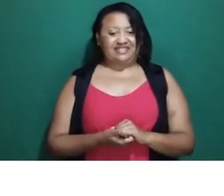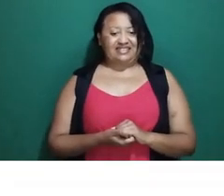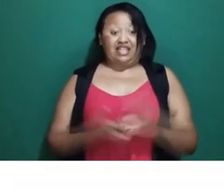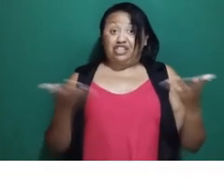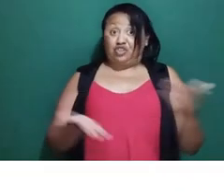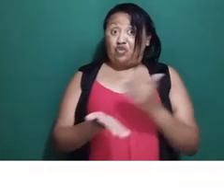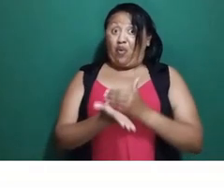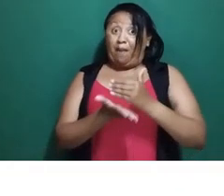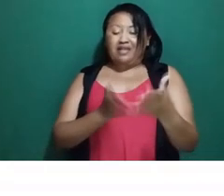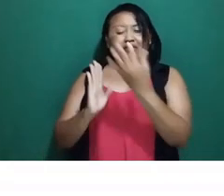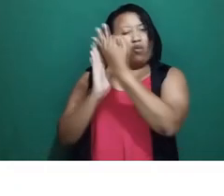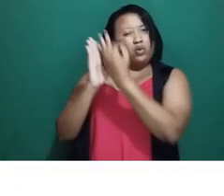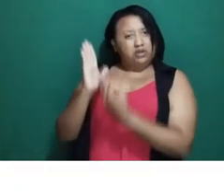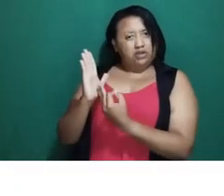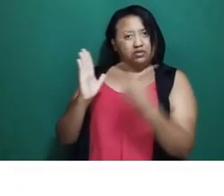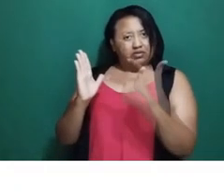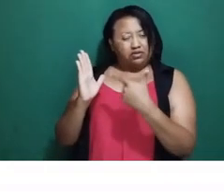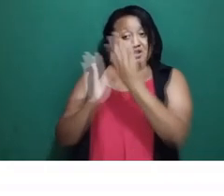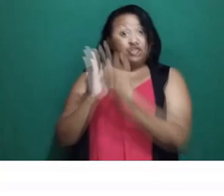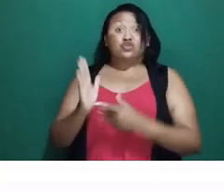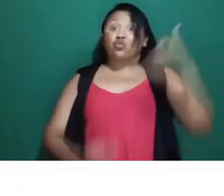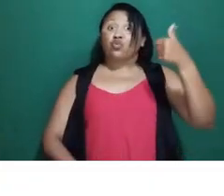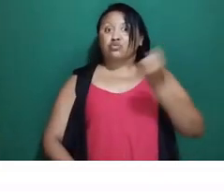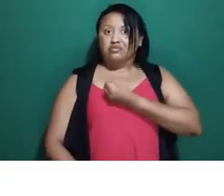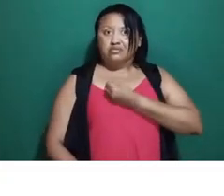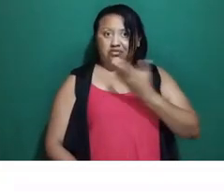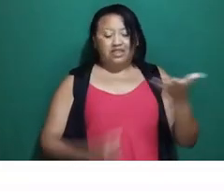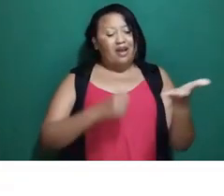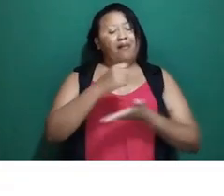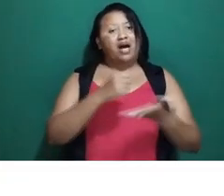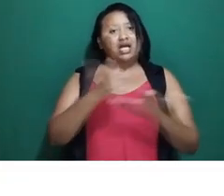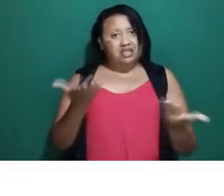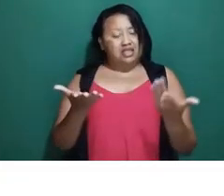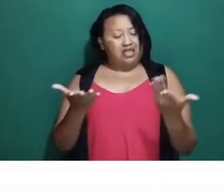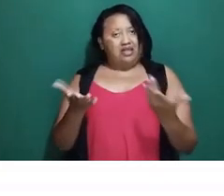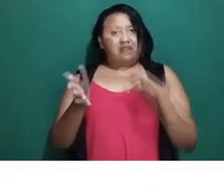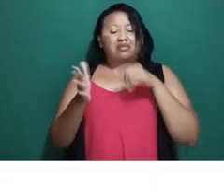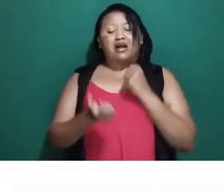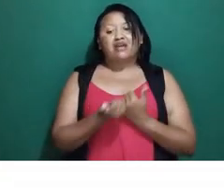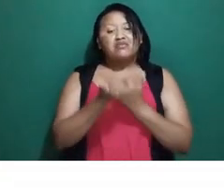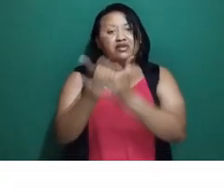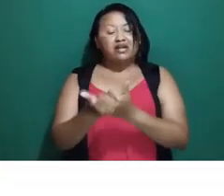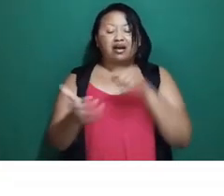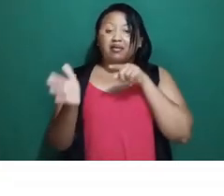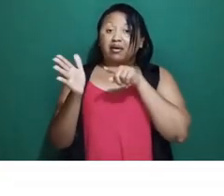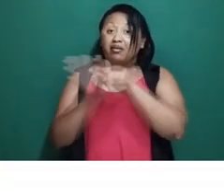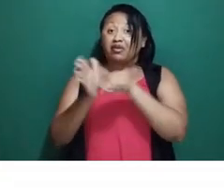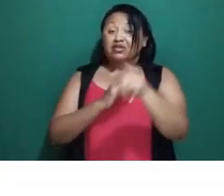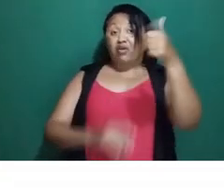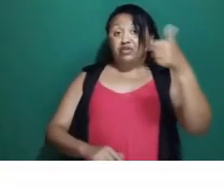a gente começa com um texto né o texto 1 que é base para questão 1 e 2